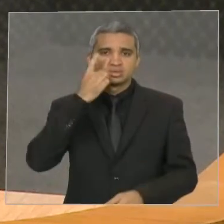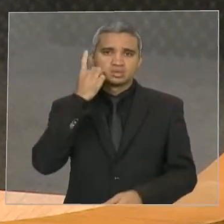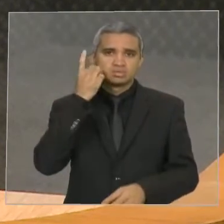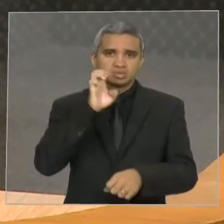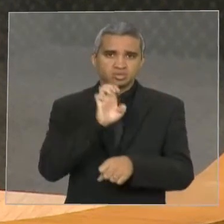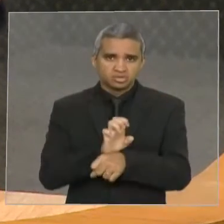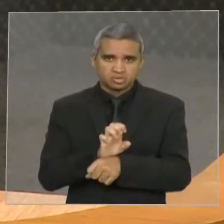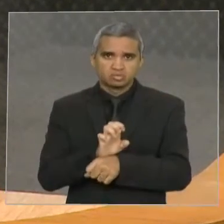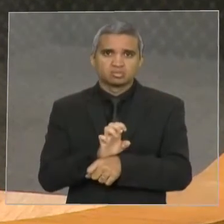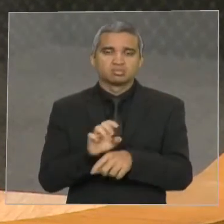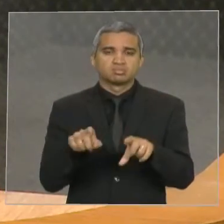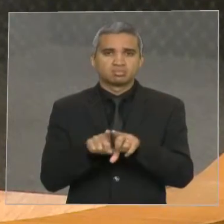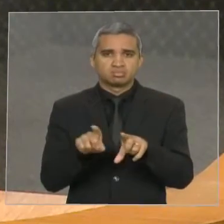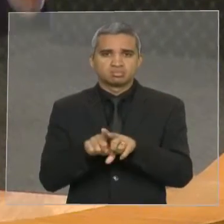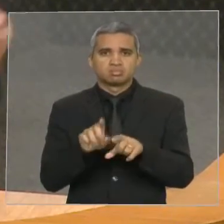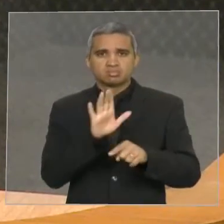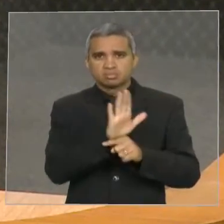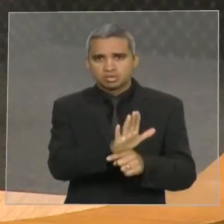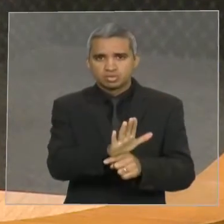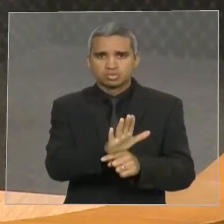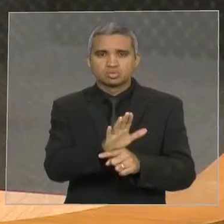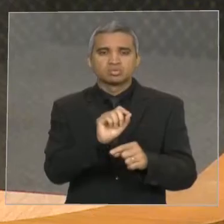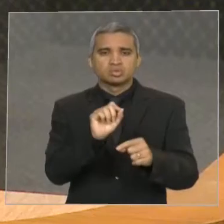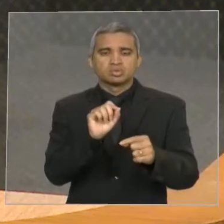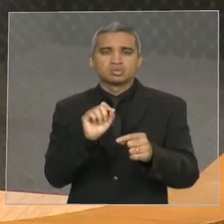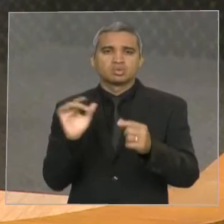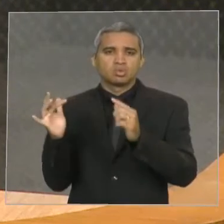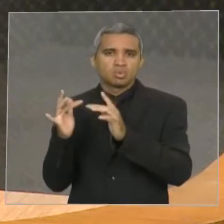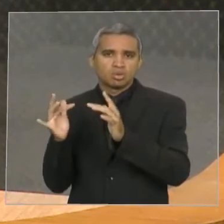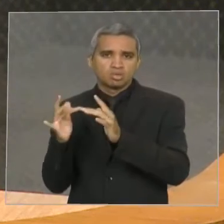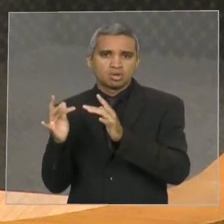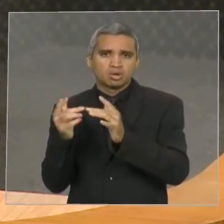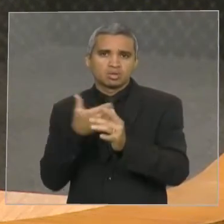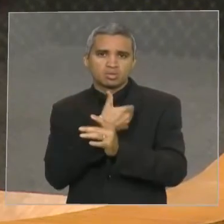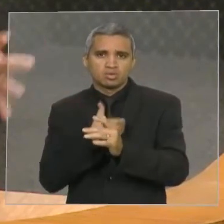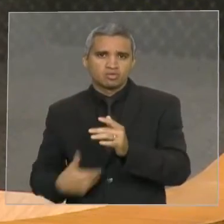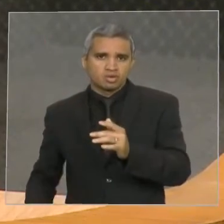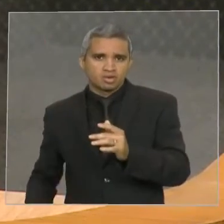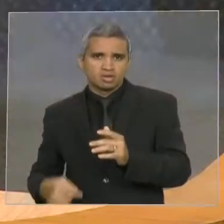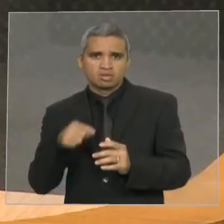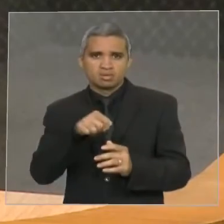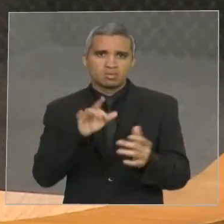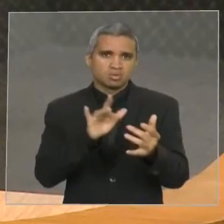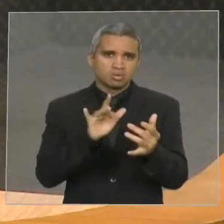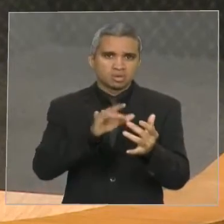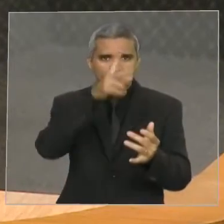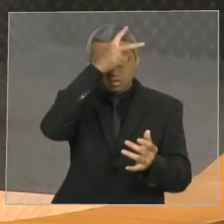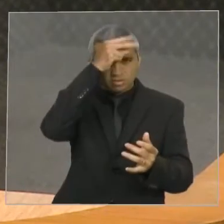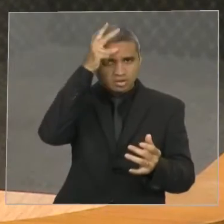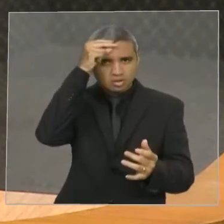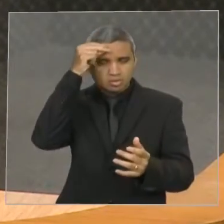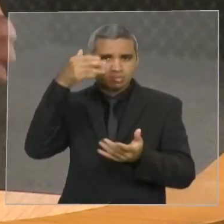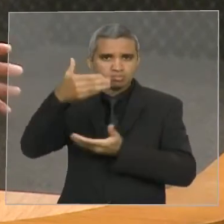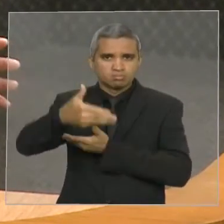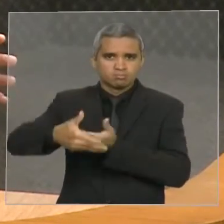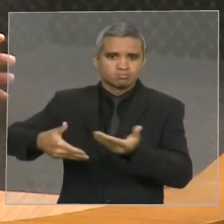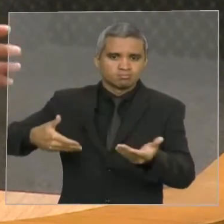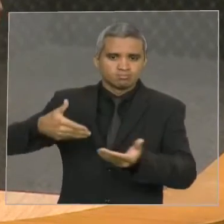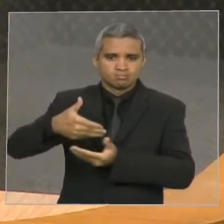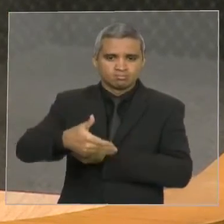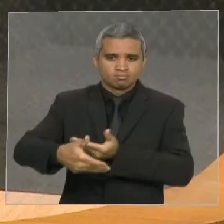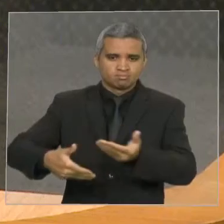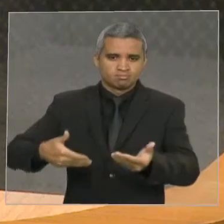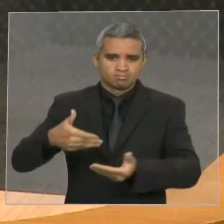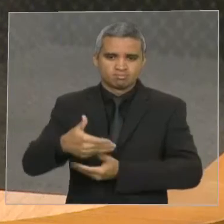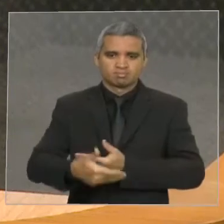medir esforço, junto ao governo do estado, junto ao governador Flávio Dino, que tem atendido muito às demandas